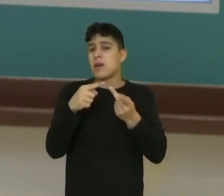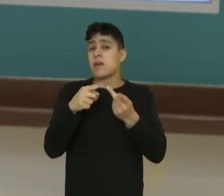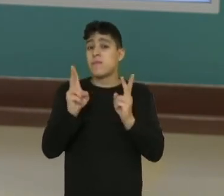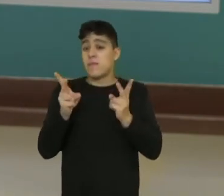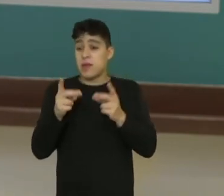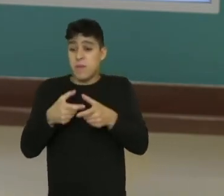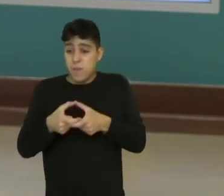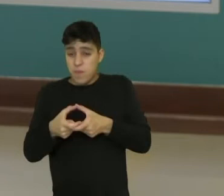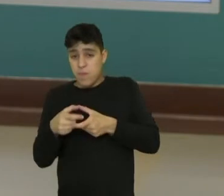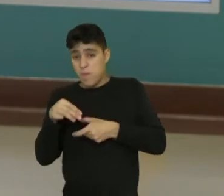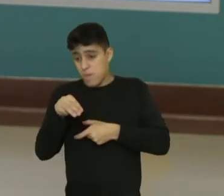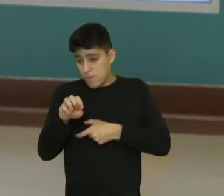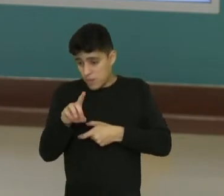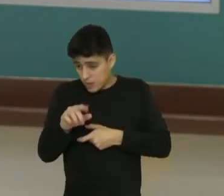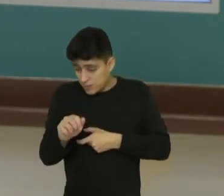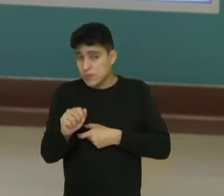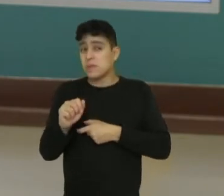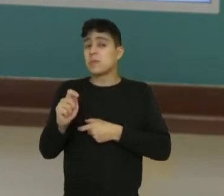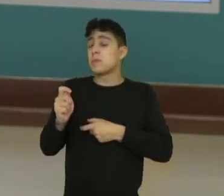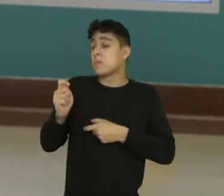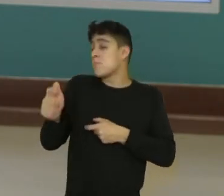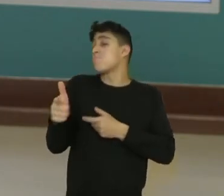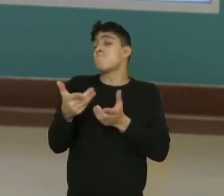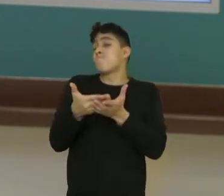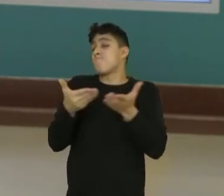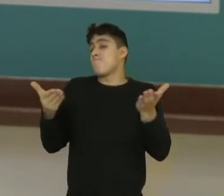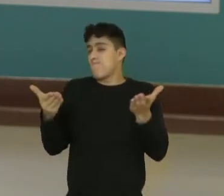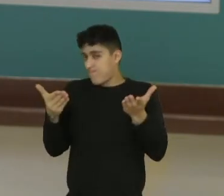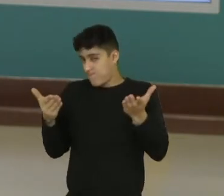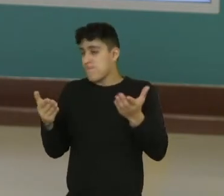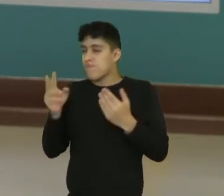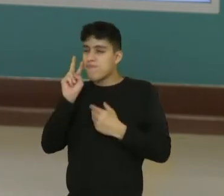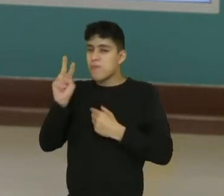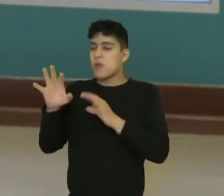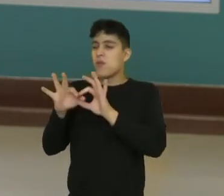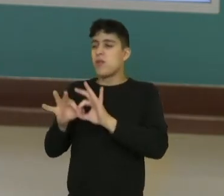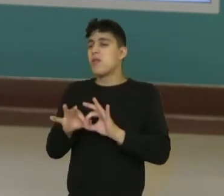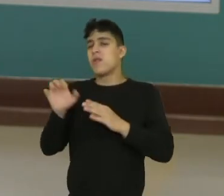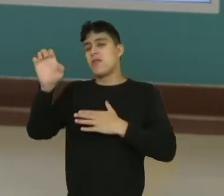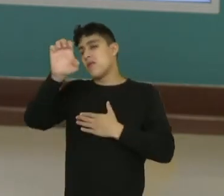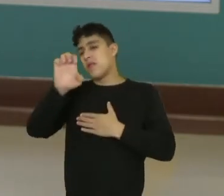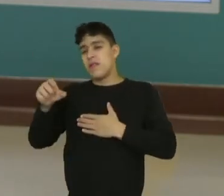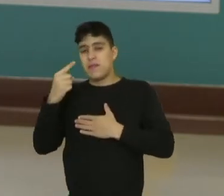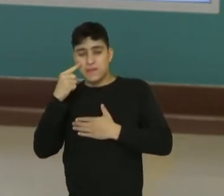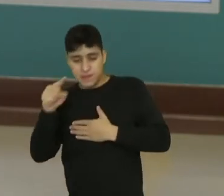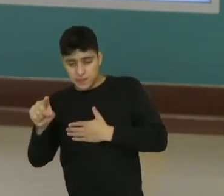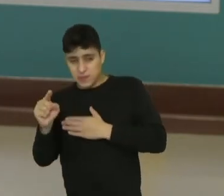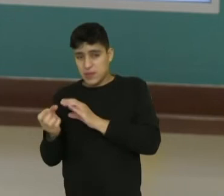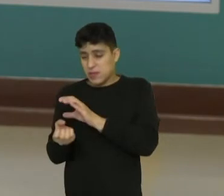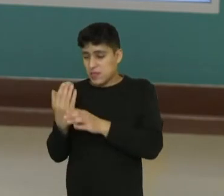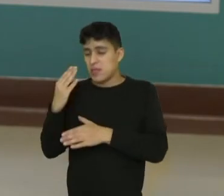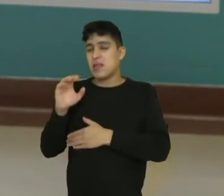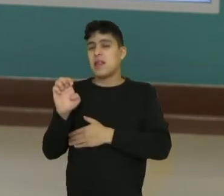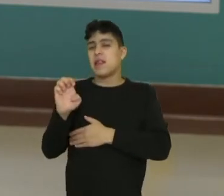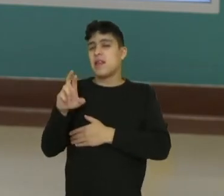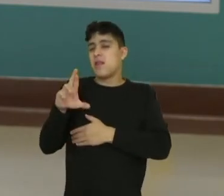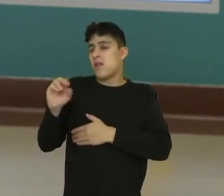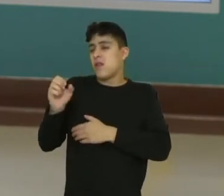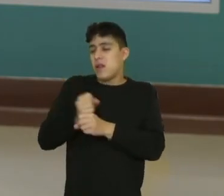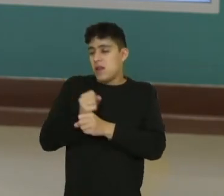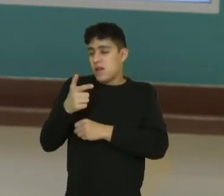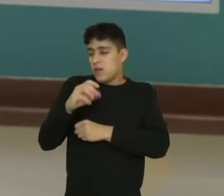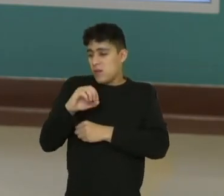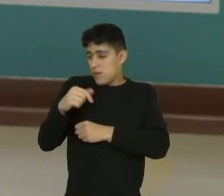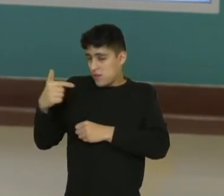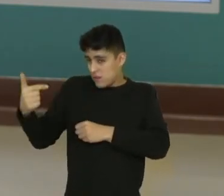colocada parcialmente em xeque quando olhamos a União Europeia e vemos com a implementação do euro em 2002.